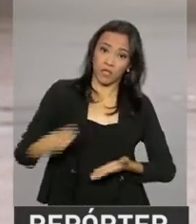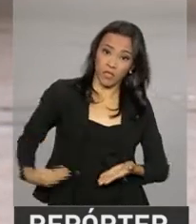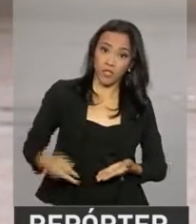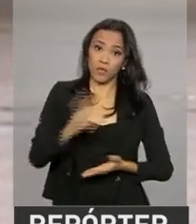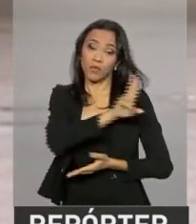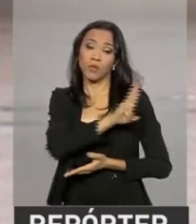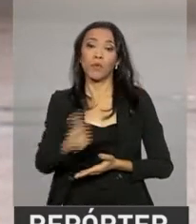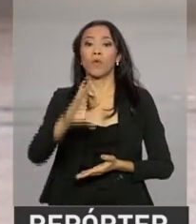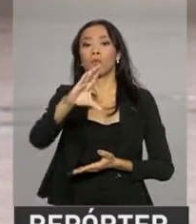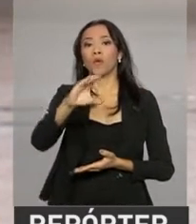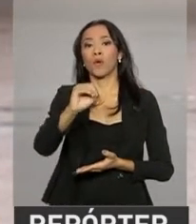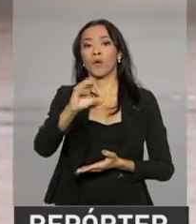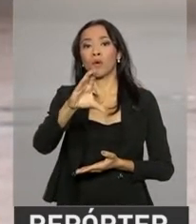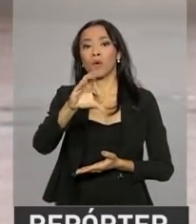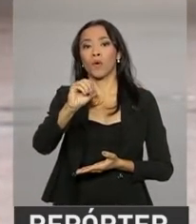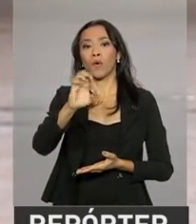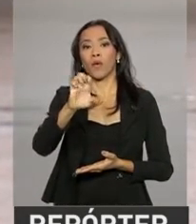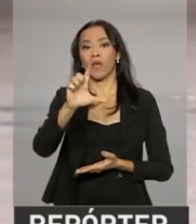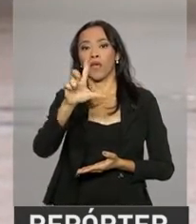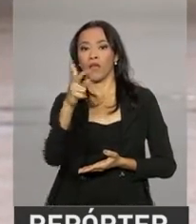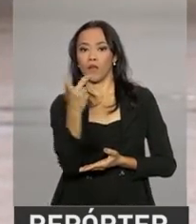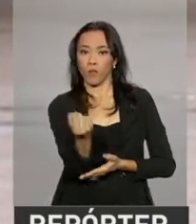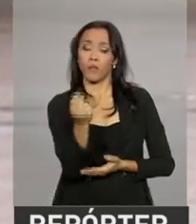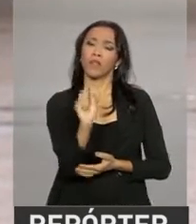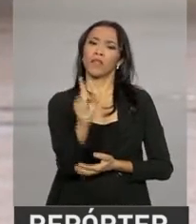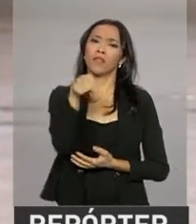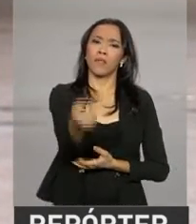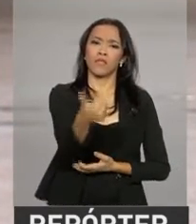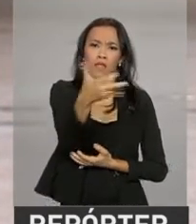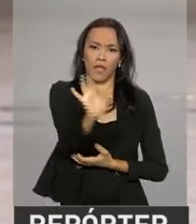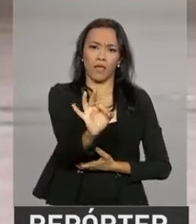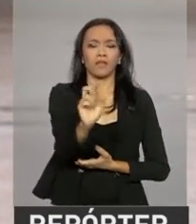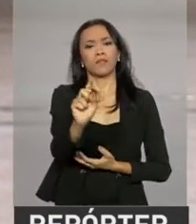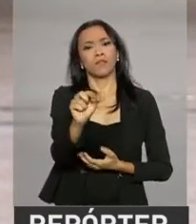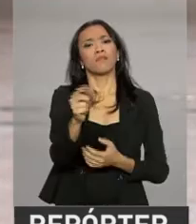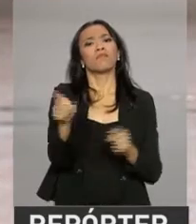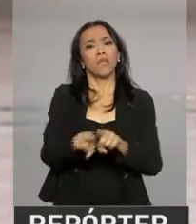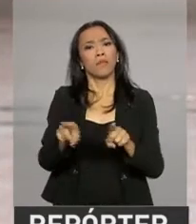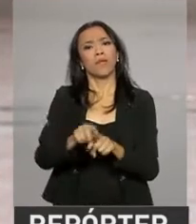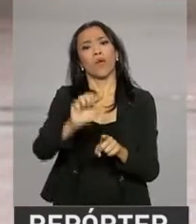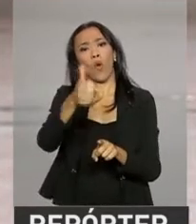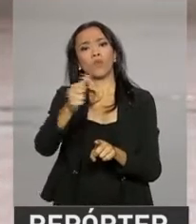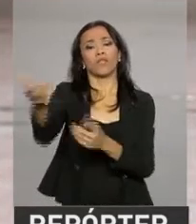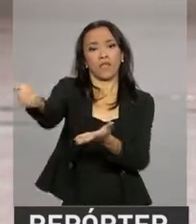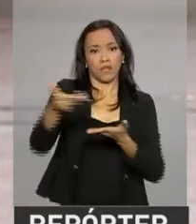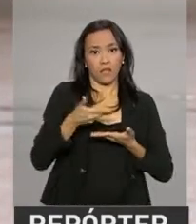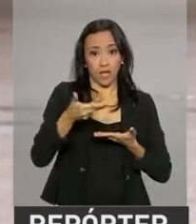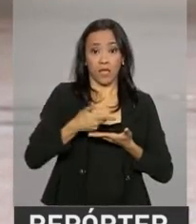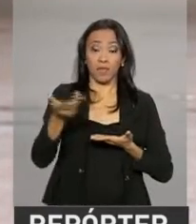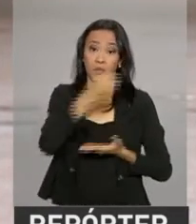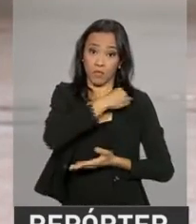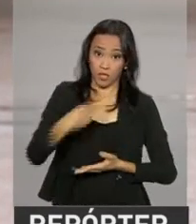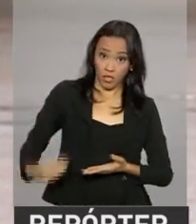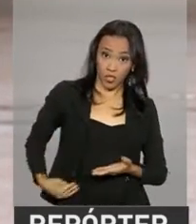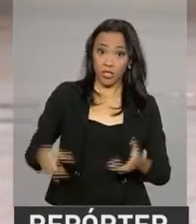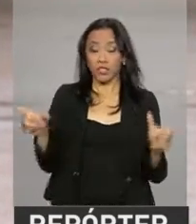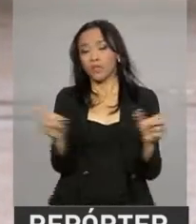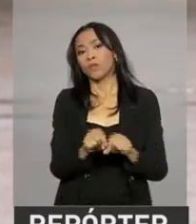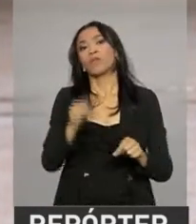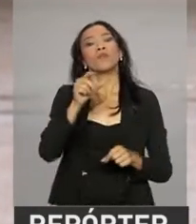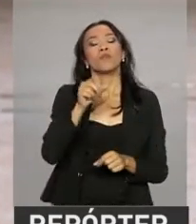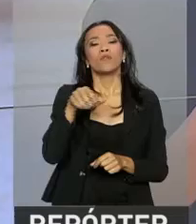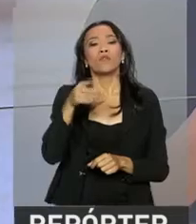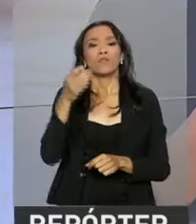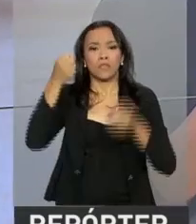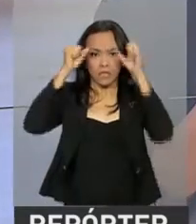Energia, Fernando Coelho Filho, às 10 horas e logo depois, às 11 horas, ele recebe os ministros dos Tribunais de Contas do Brasil.